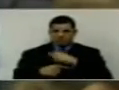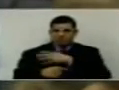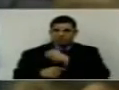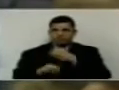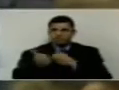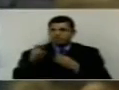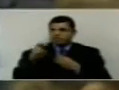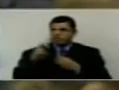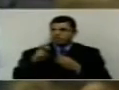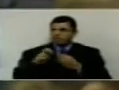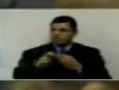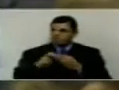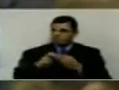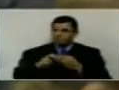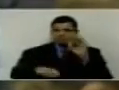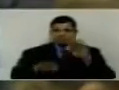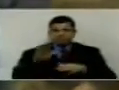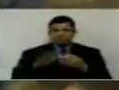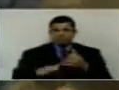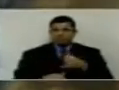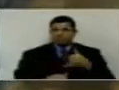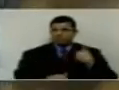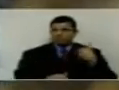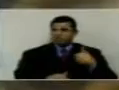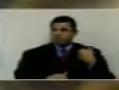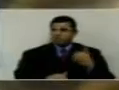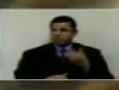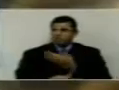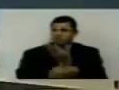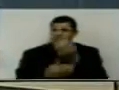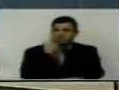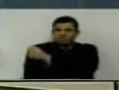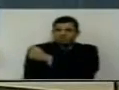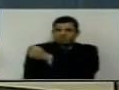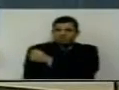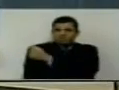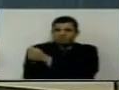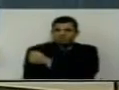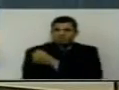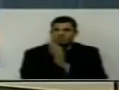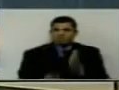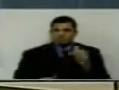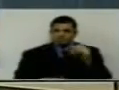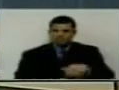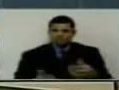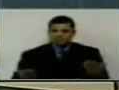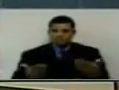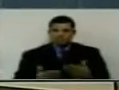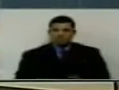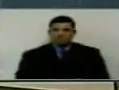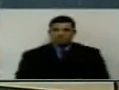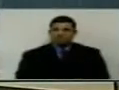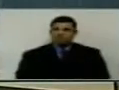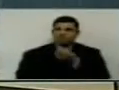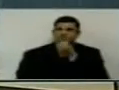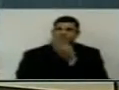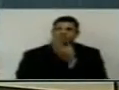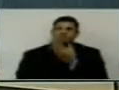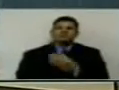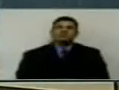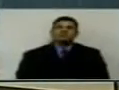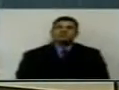de 15 anos, talvez seja a idade de alguns desses estudantes que estão aqui.